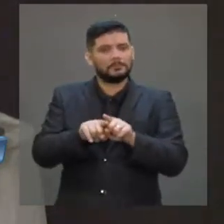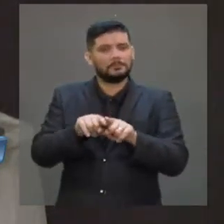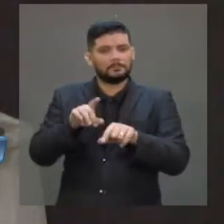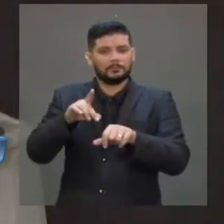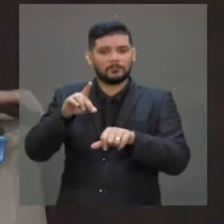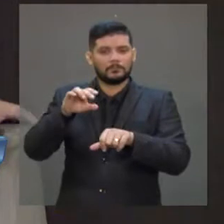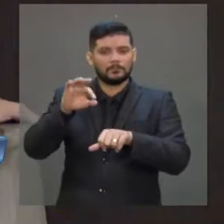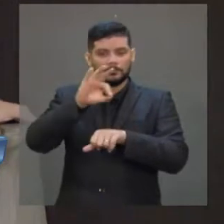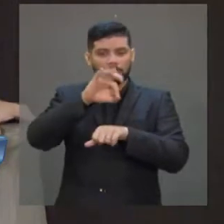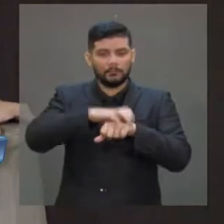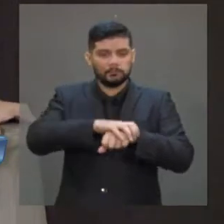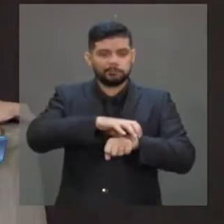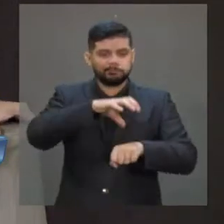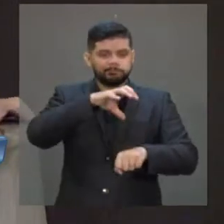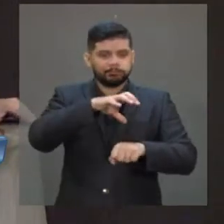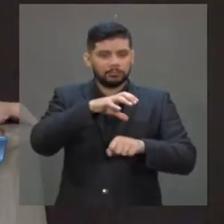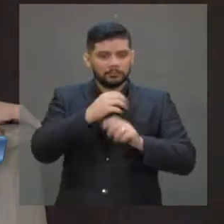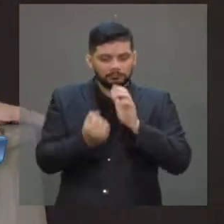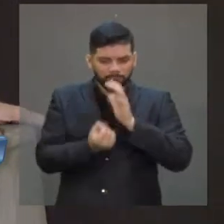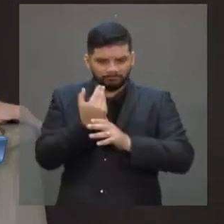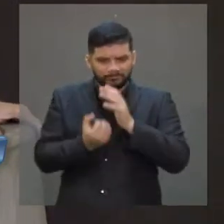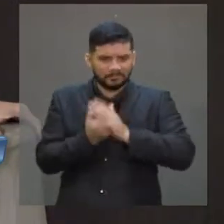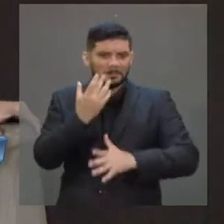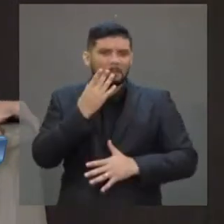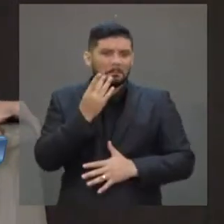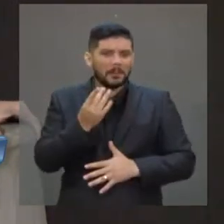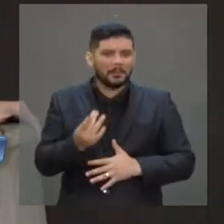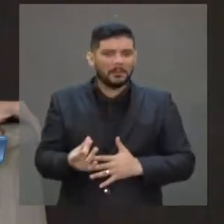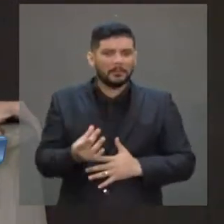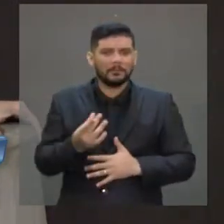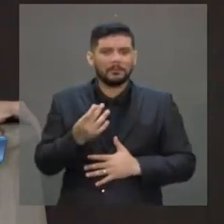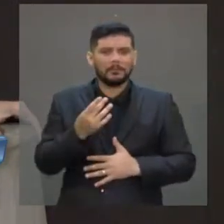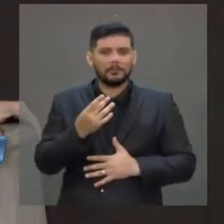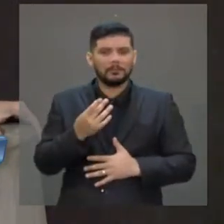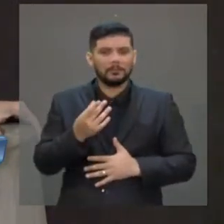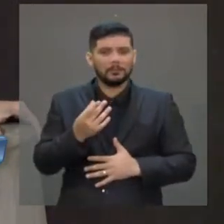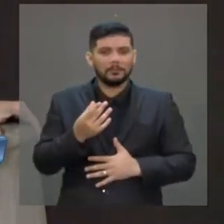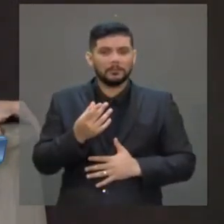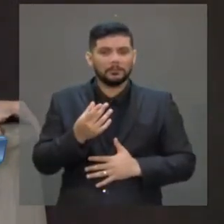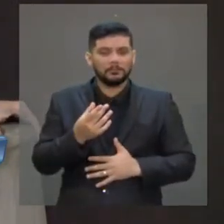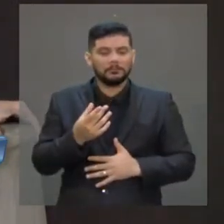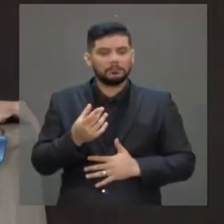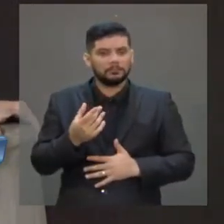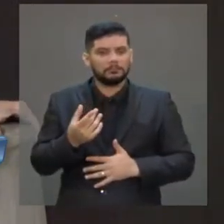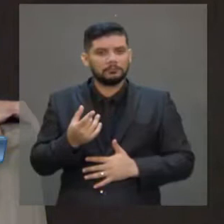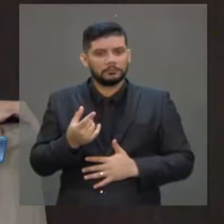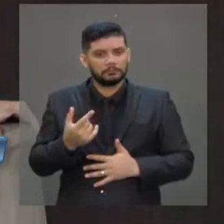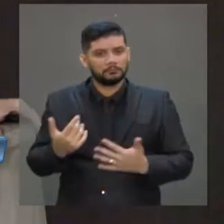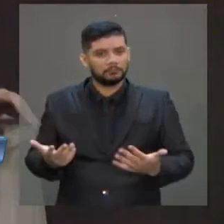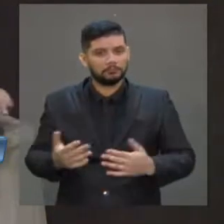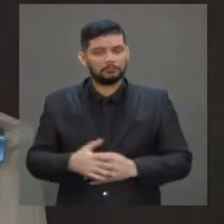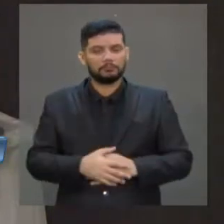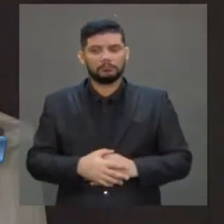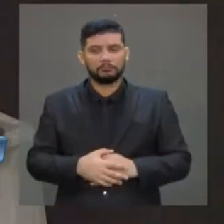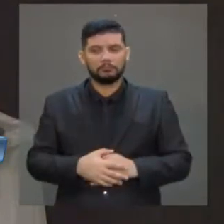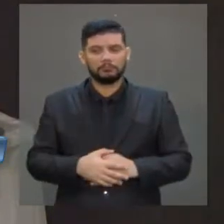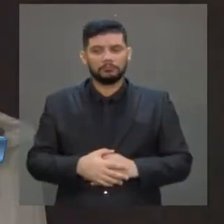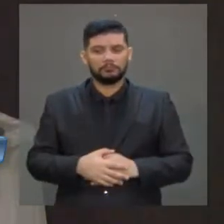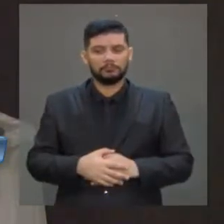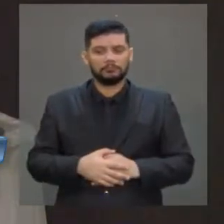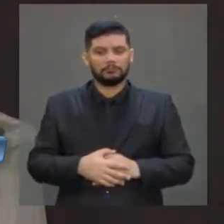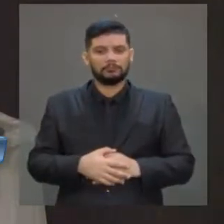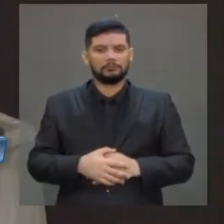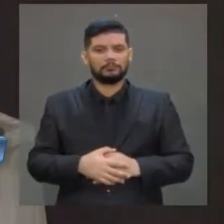biodiversidade, pelo trabalho que esses insetos, as abelhas, fazem na nossa biodiversidade e na